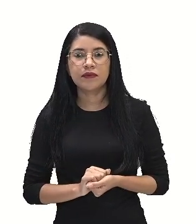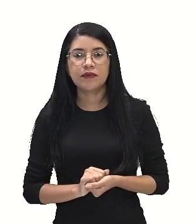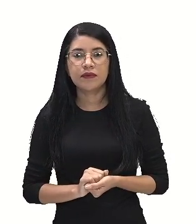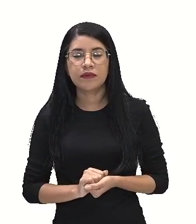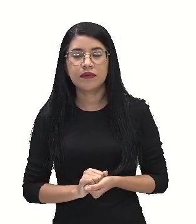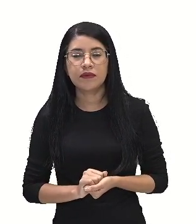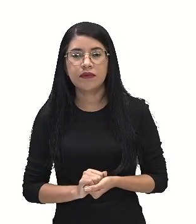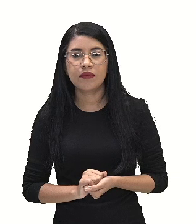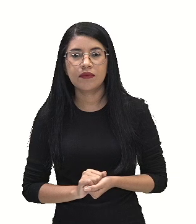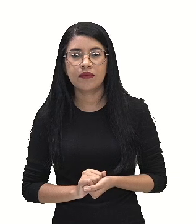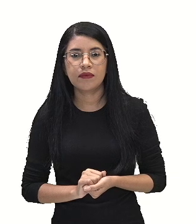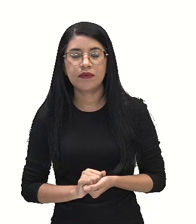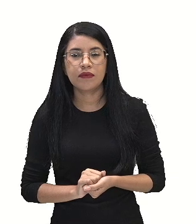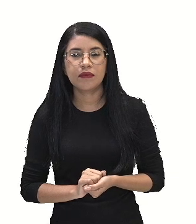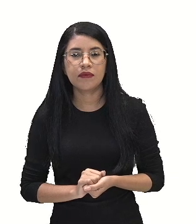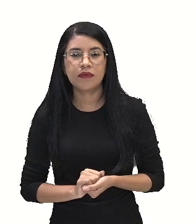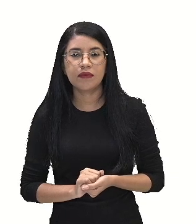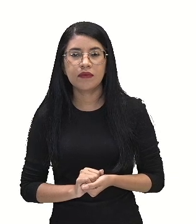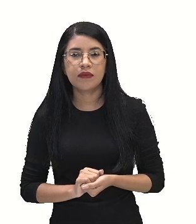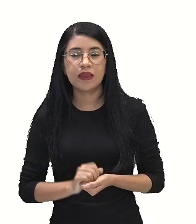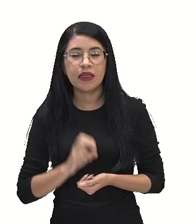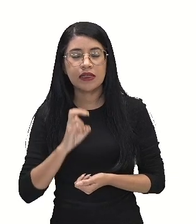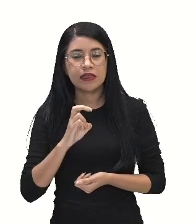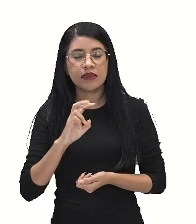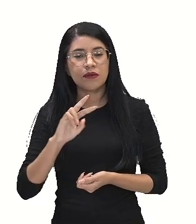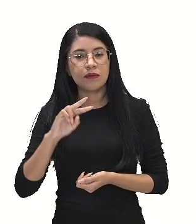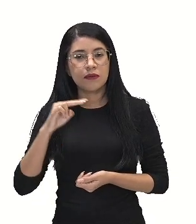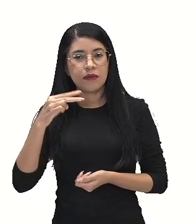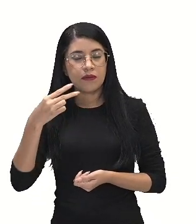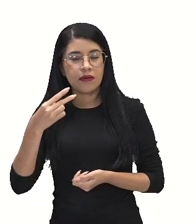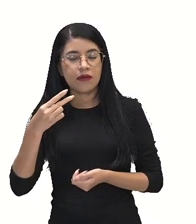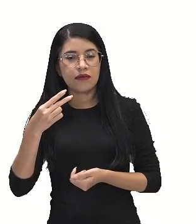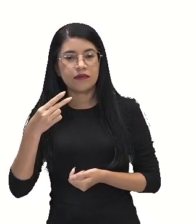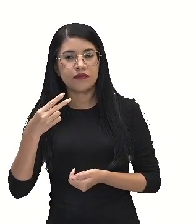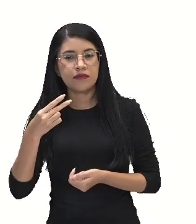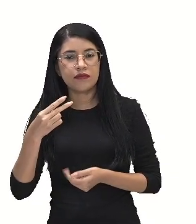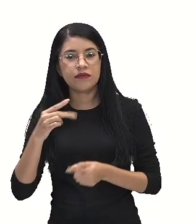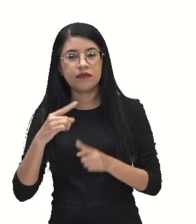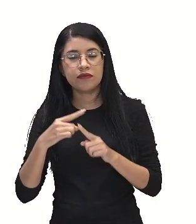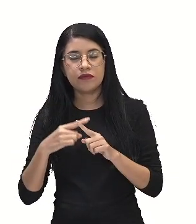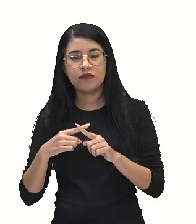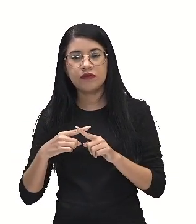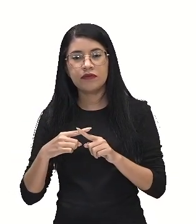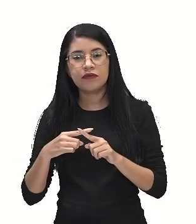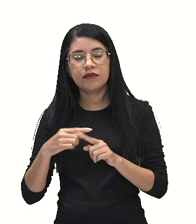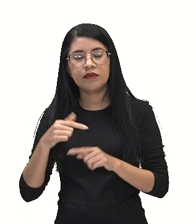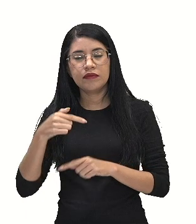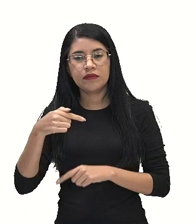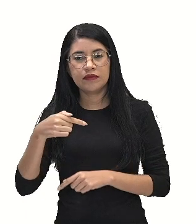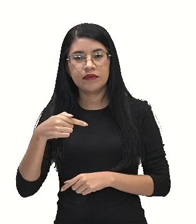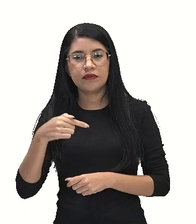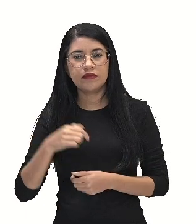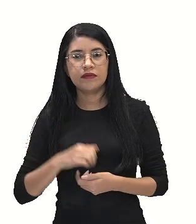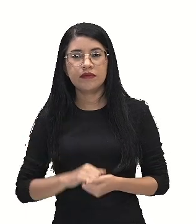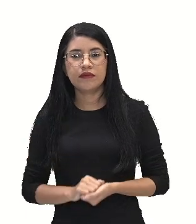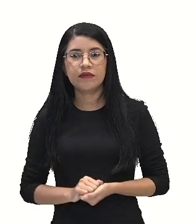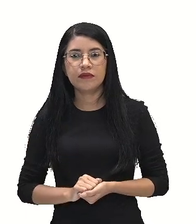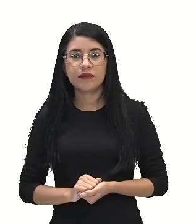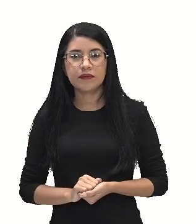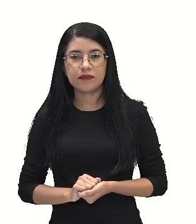é equivalente a 5 ao quadrado vezes